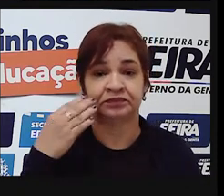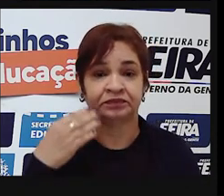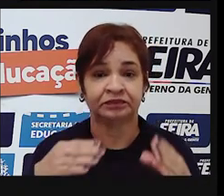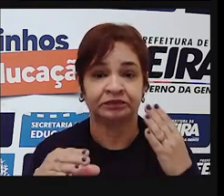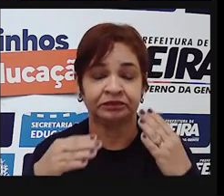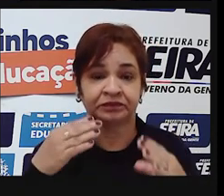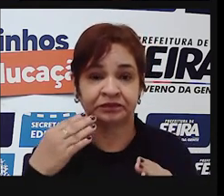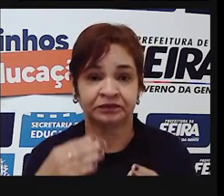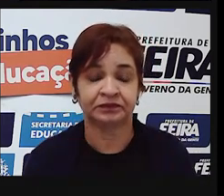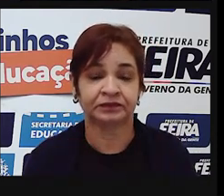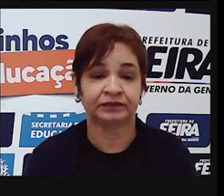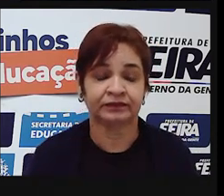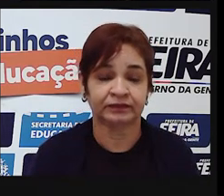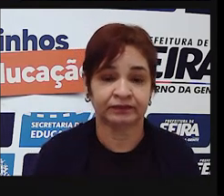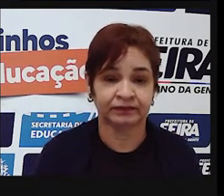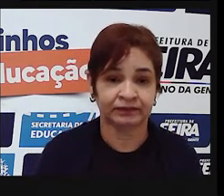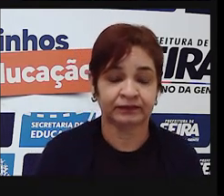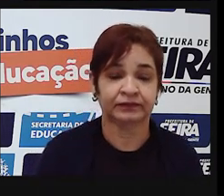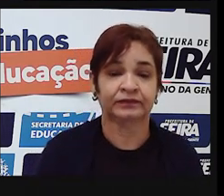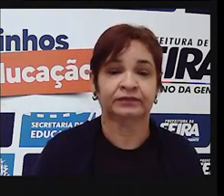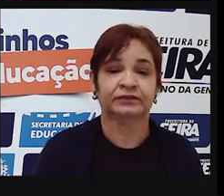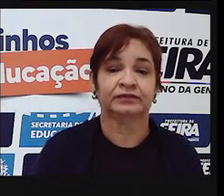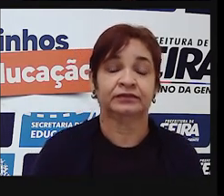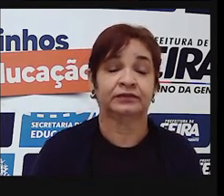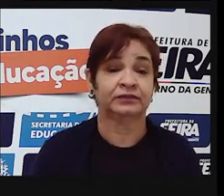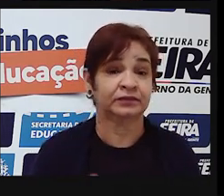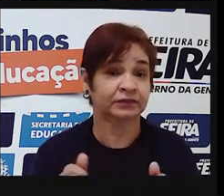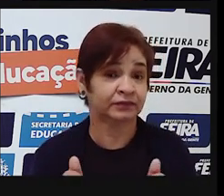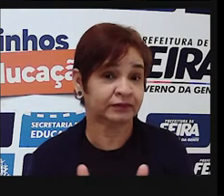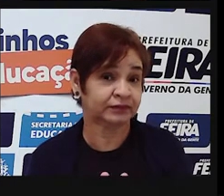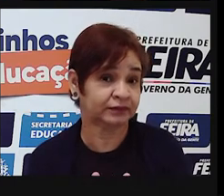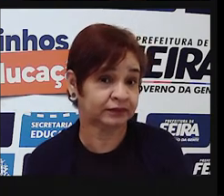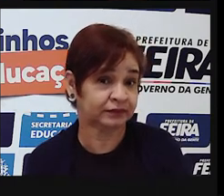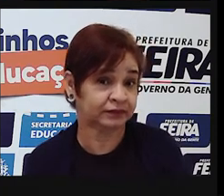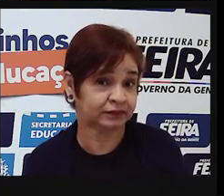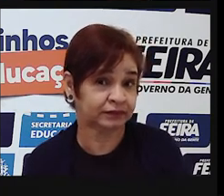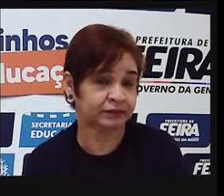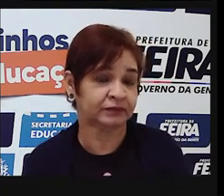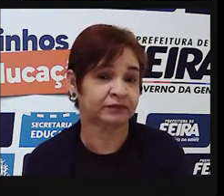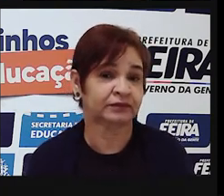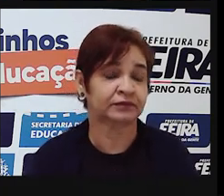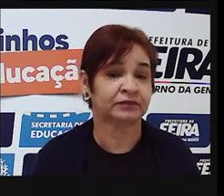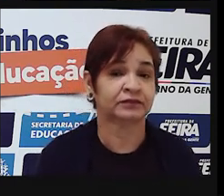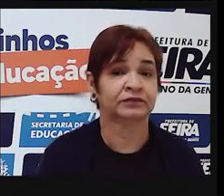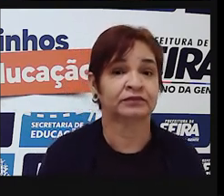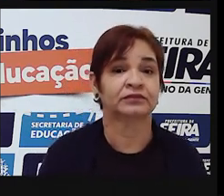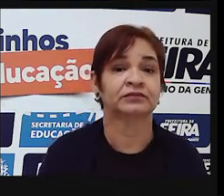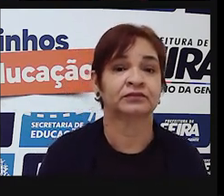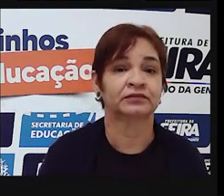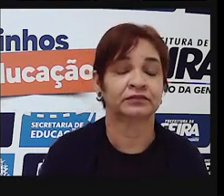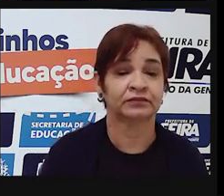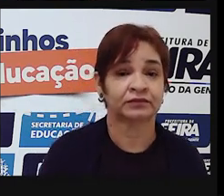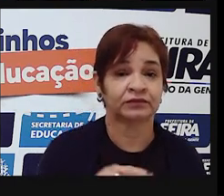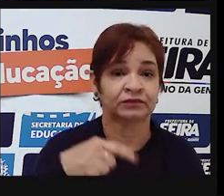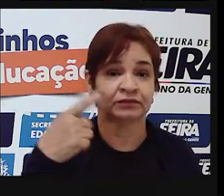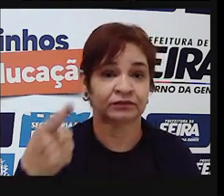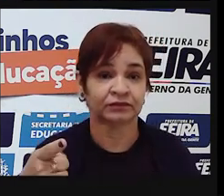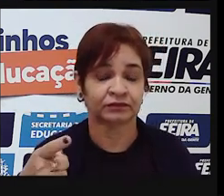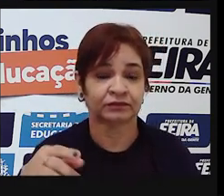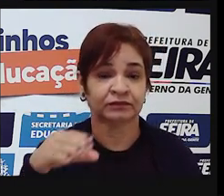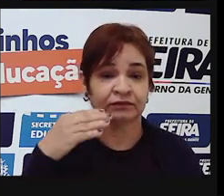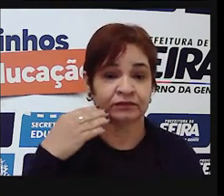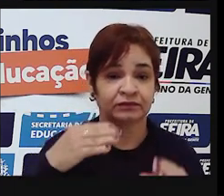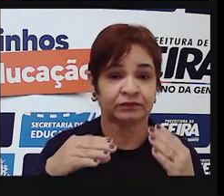vocal da banda Eva. Olha, mesma banda de Ivete Sangalo. Neste período, a banda Eva